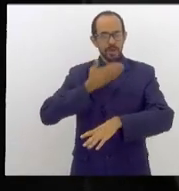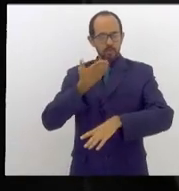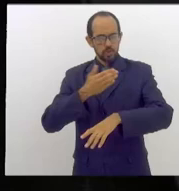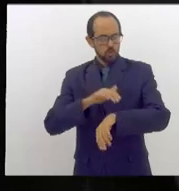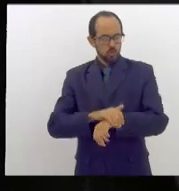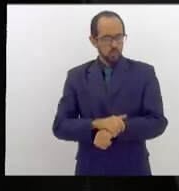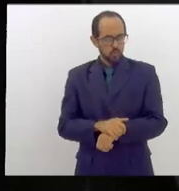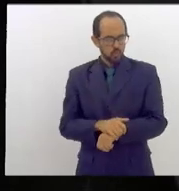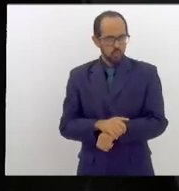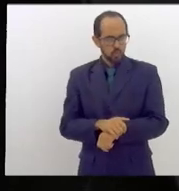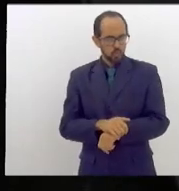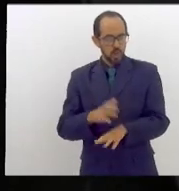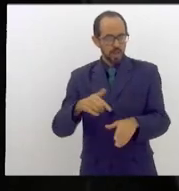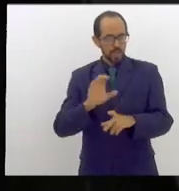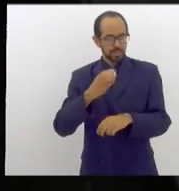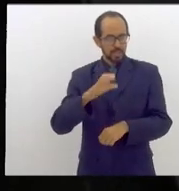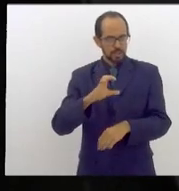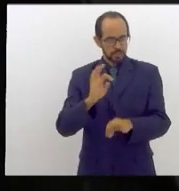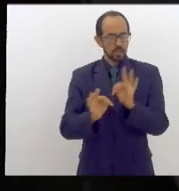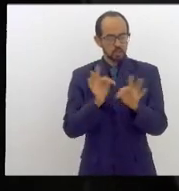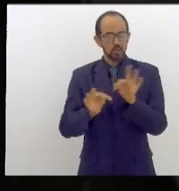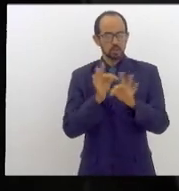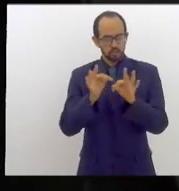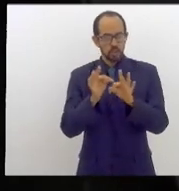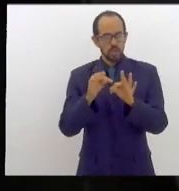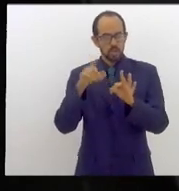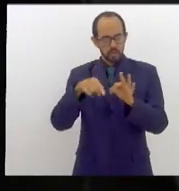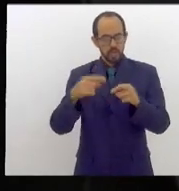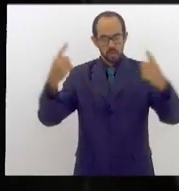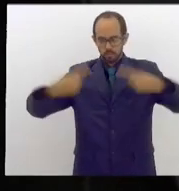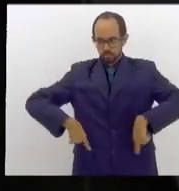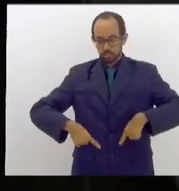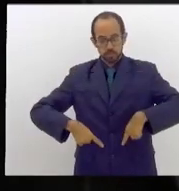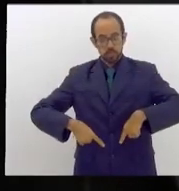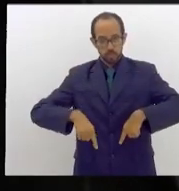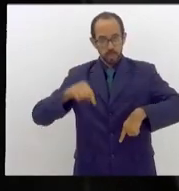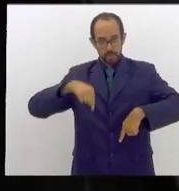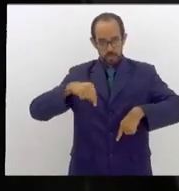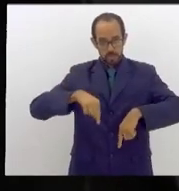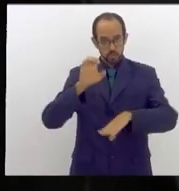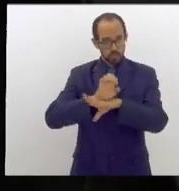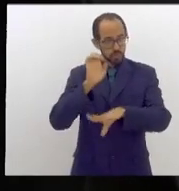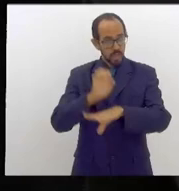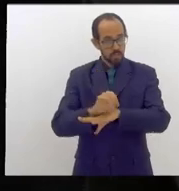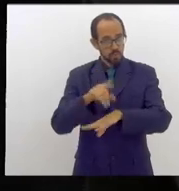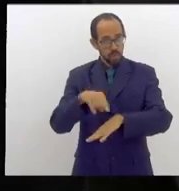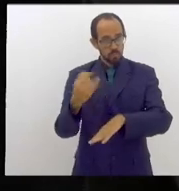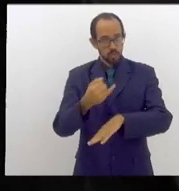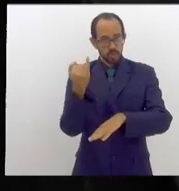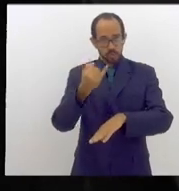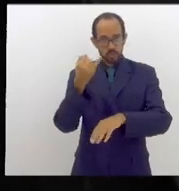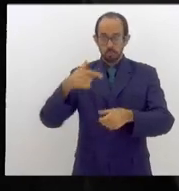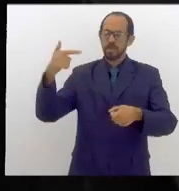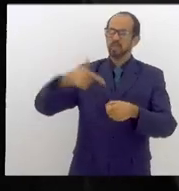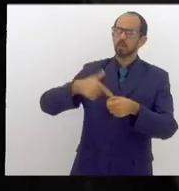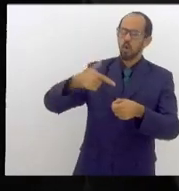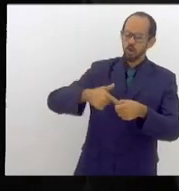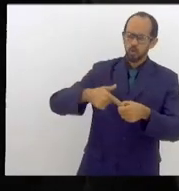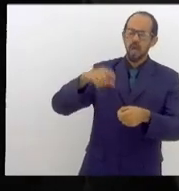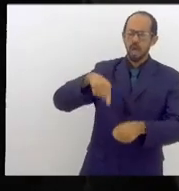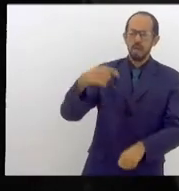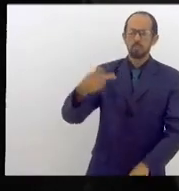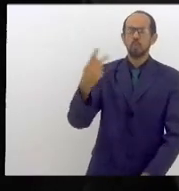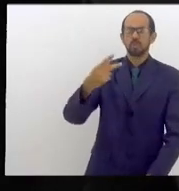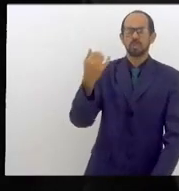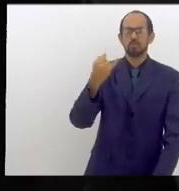que a grande vantagem competitiva desse estado o petróleo é muito importante era o canso de repetir petróleo é muito importante uma riqueza